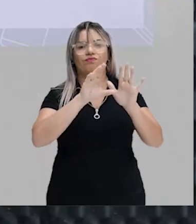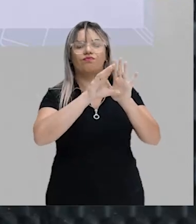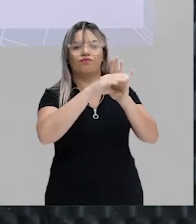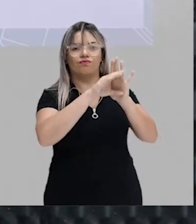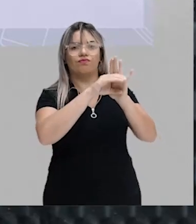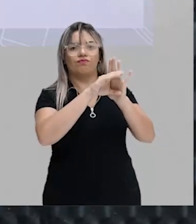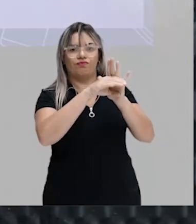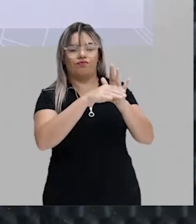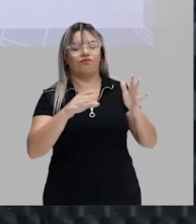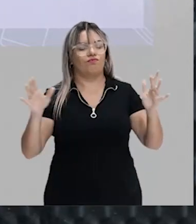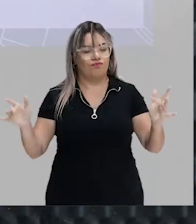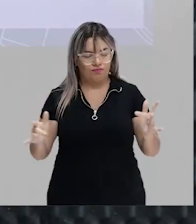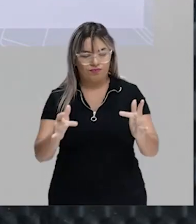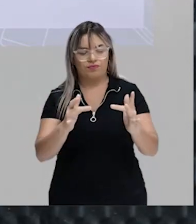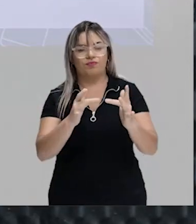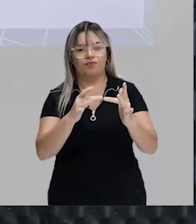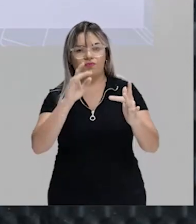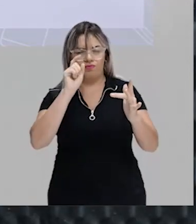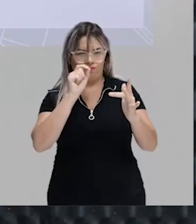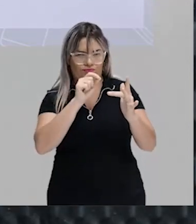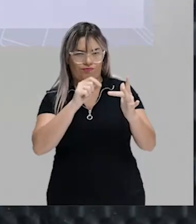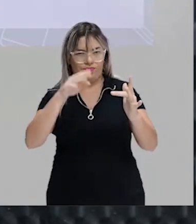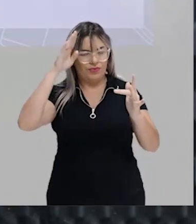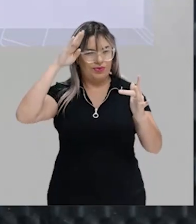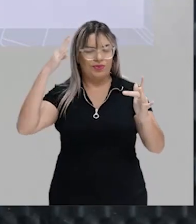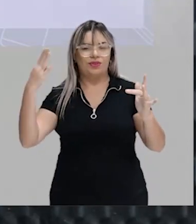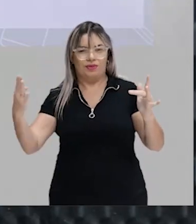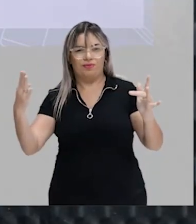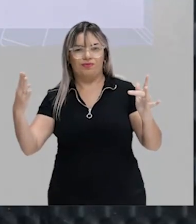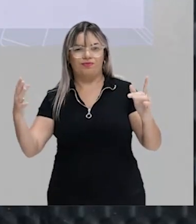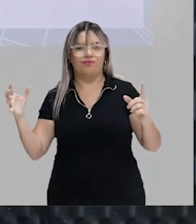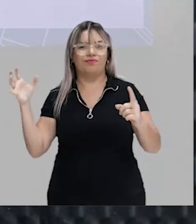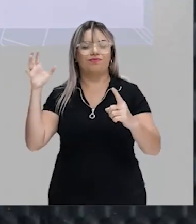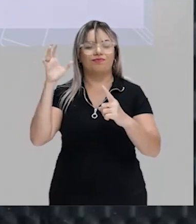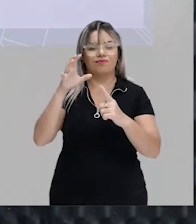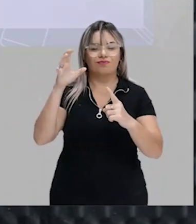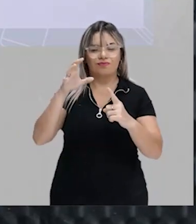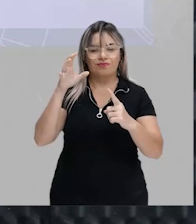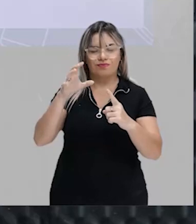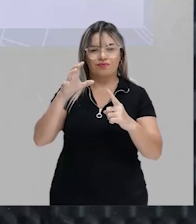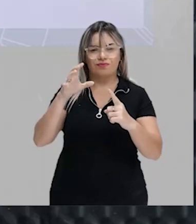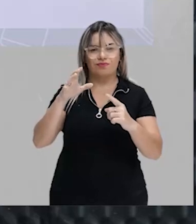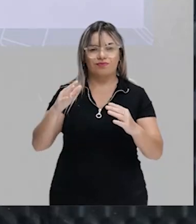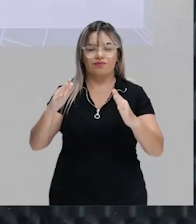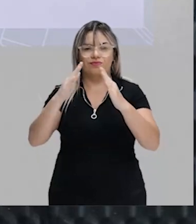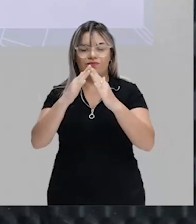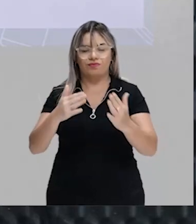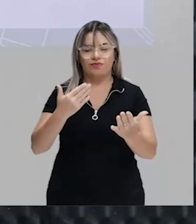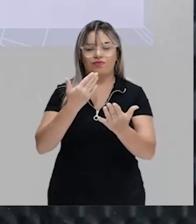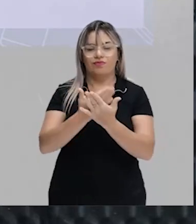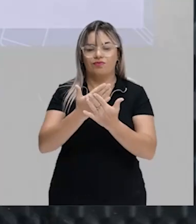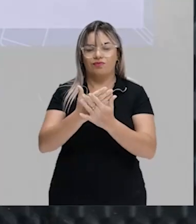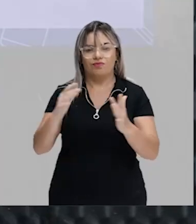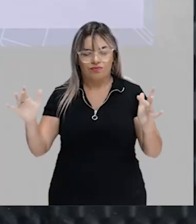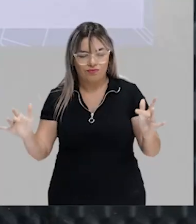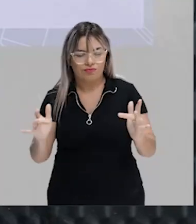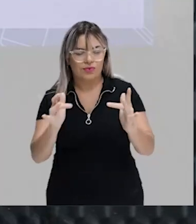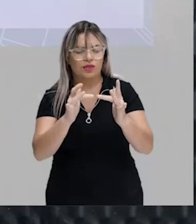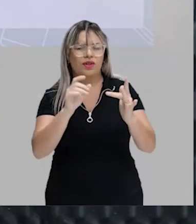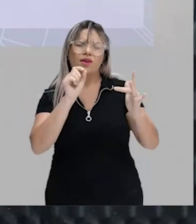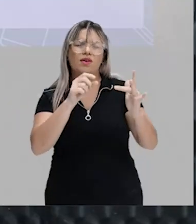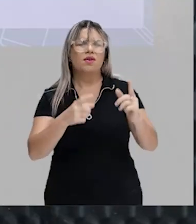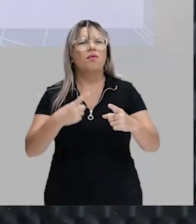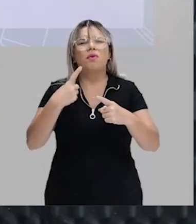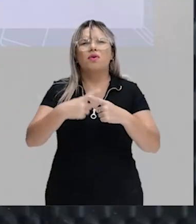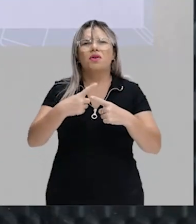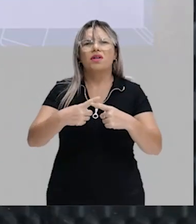à estética, que são principais tendências desse movimento. Então, por que nós estamos estudando classicismo? Porque nós estamos buscando o